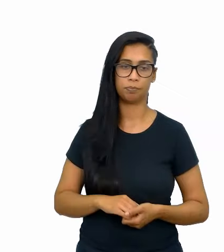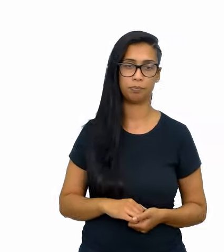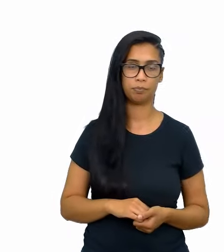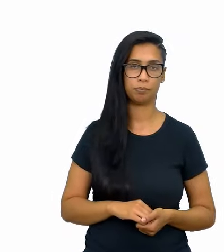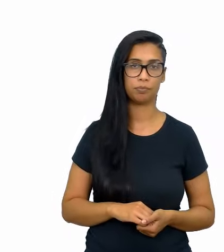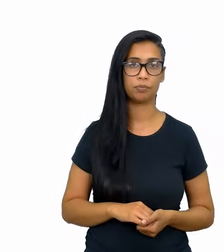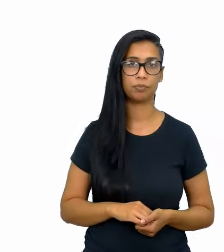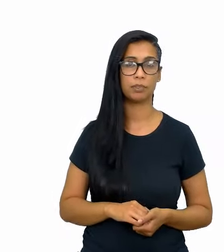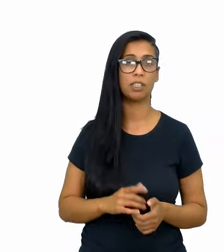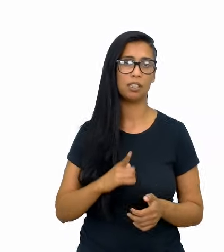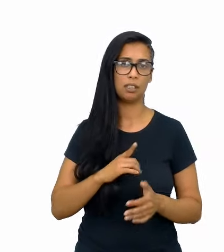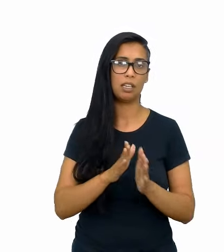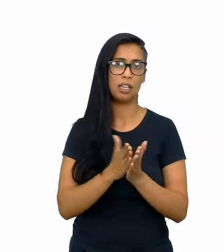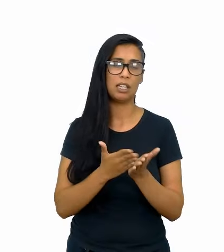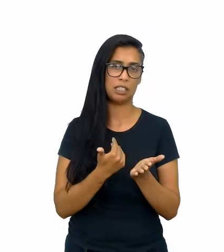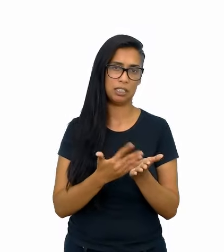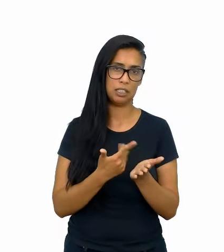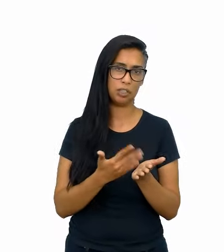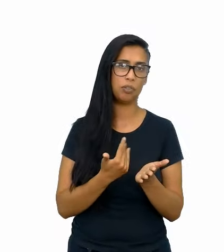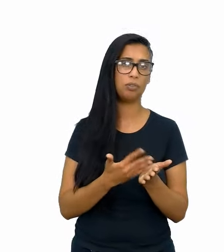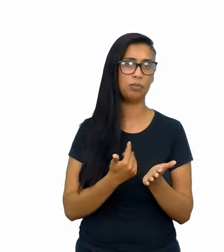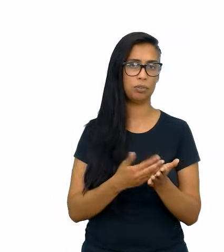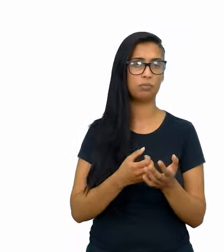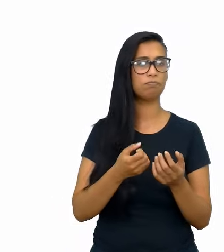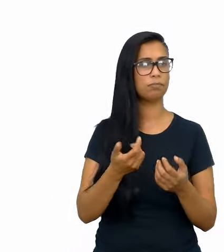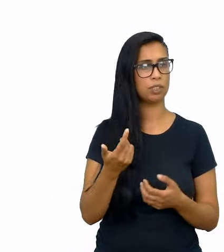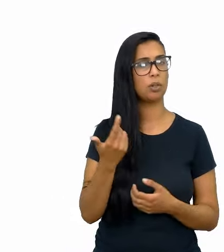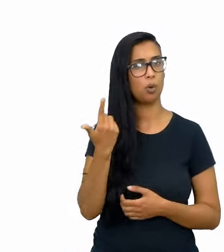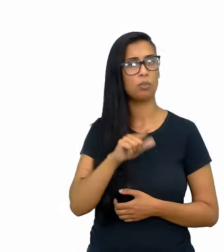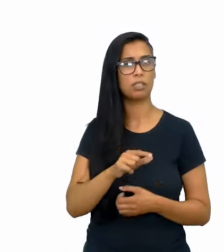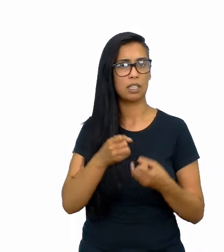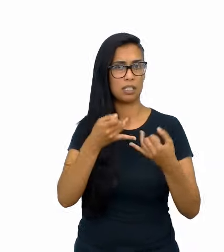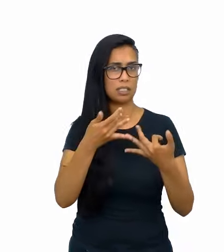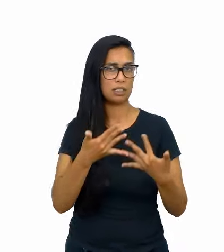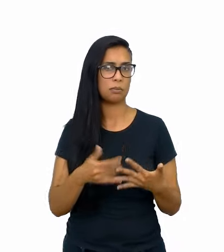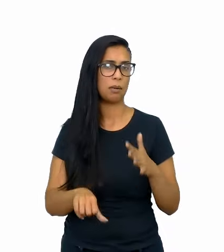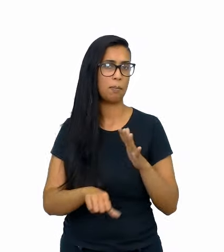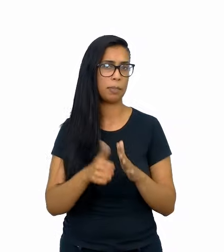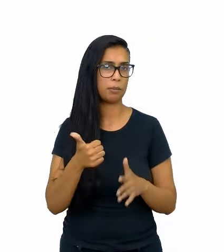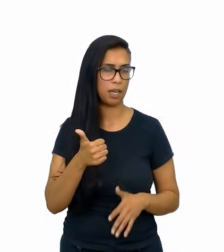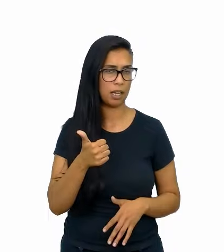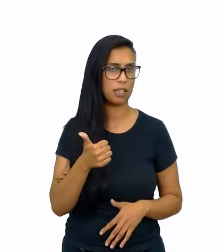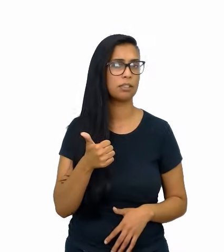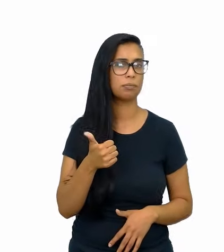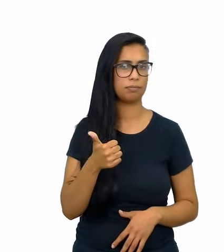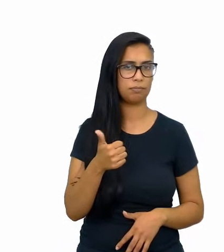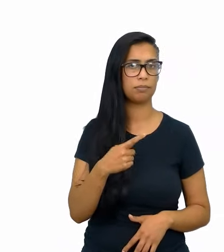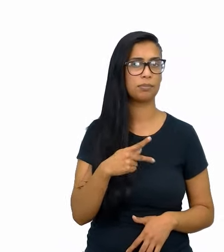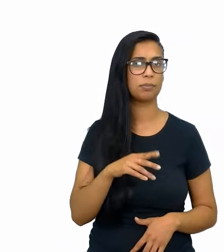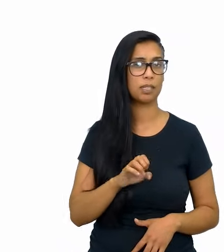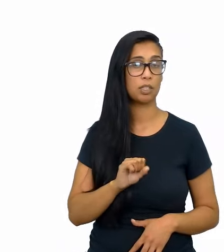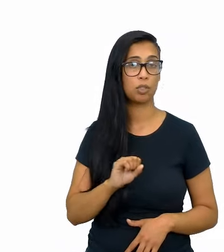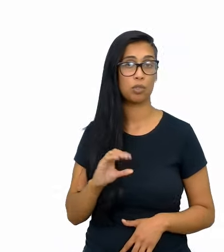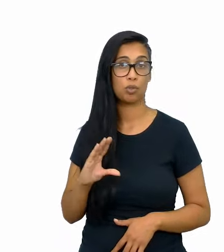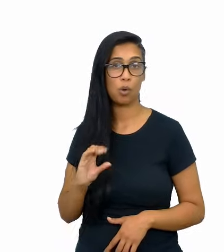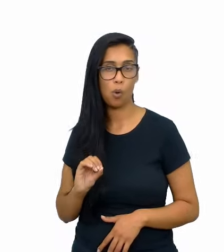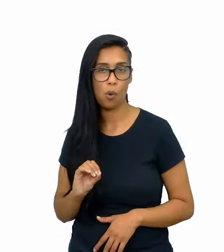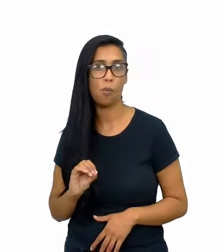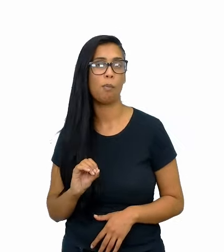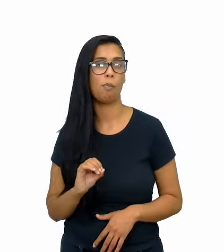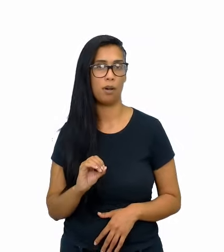são escritos em primeira pessoa, que trazem relatos, que vocês também podem fazer a relação no momento de discutir